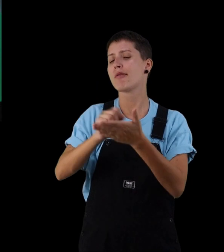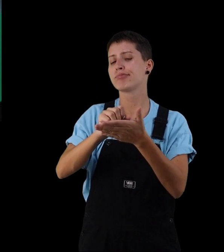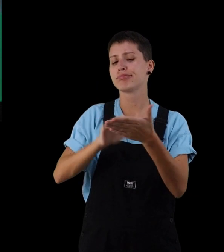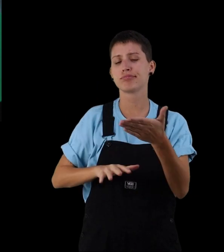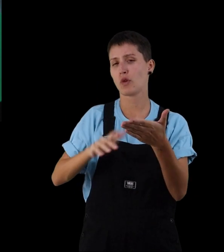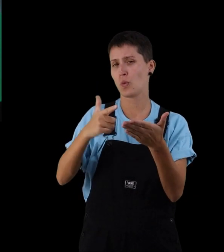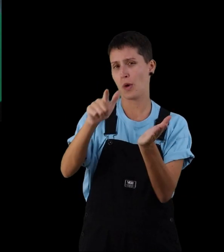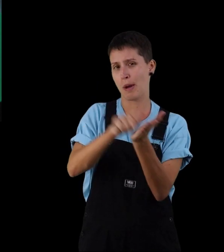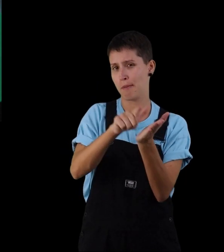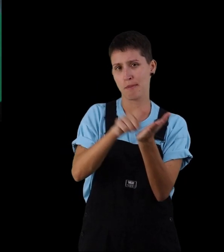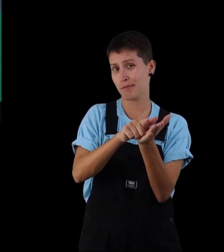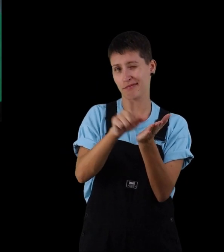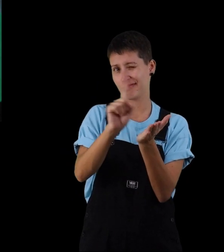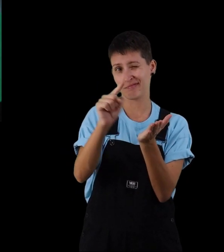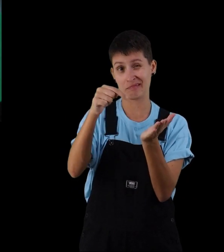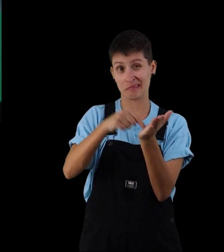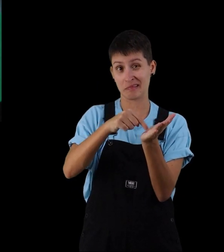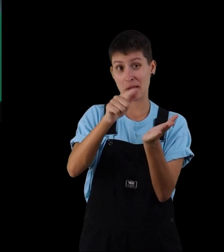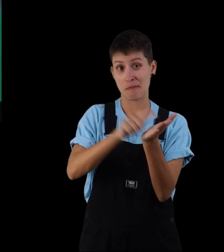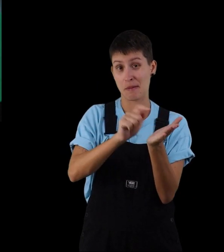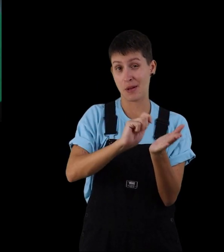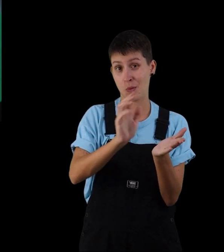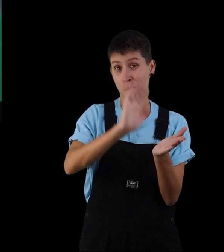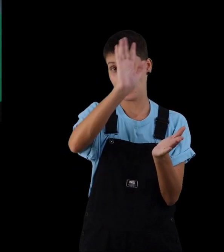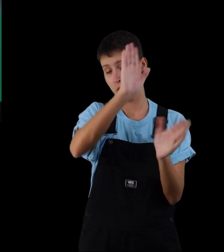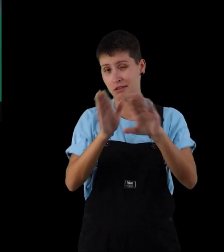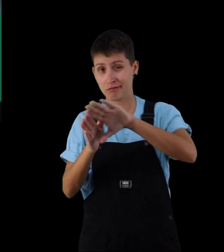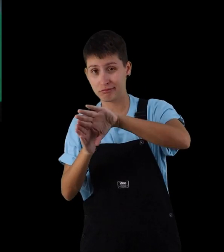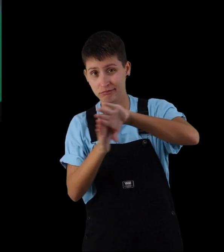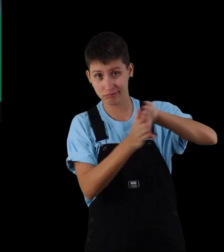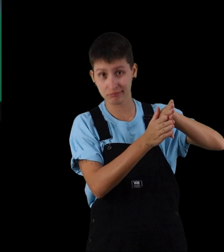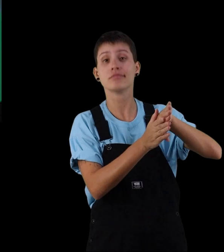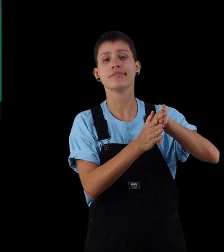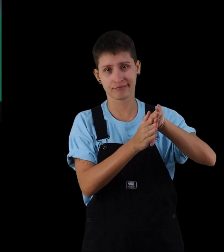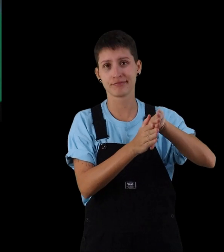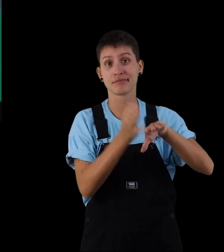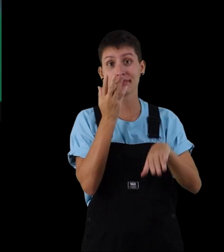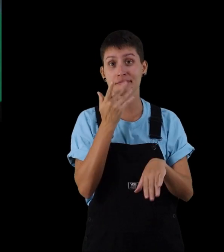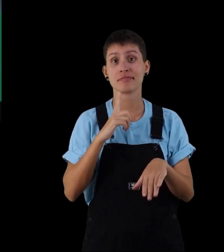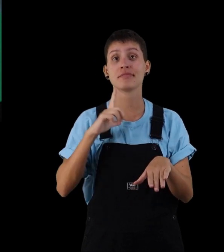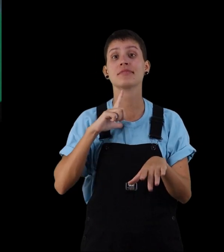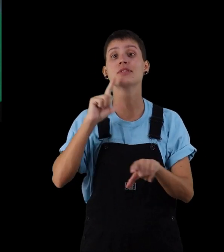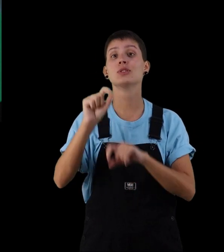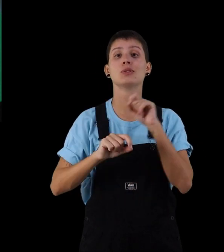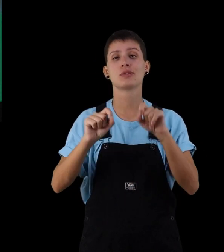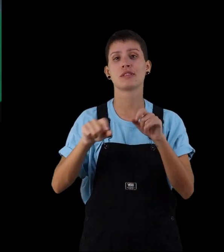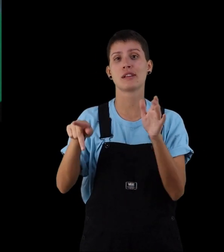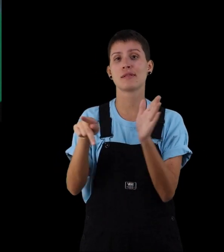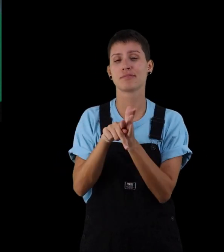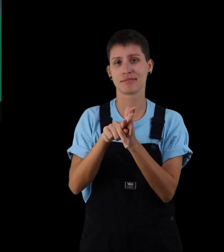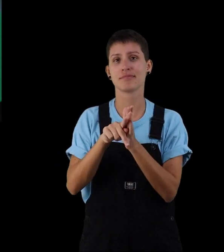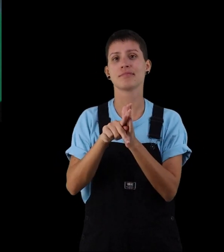de escrita não se usava papel. Papel era muito caro nesses anos. Cada criança tinha